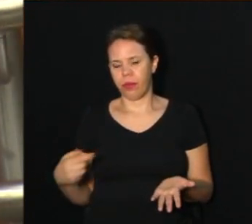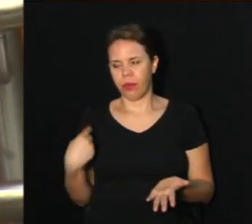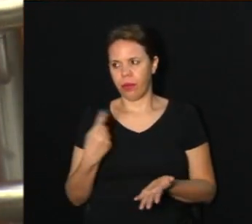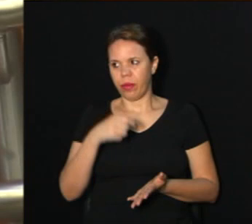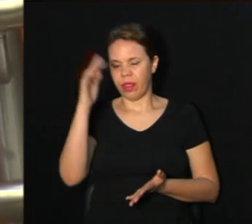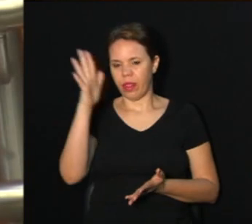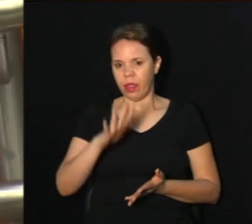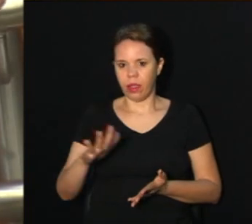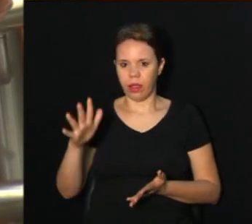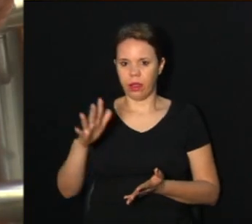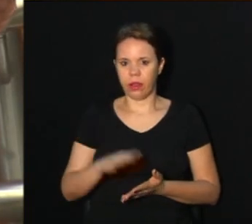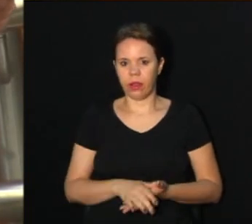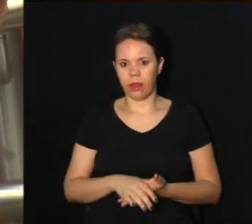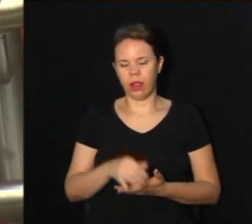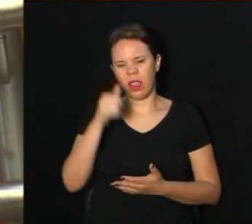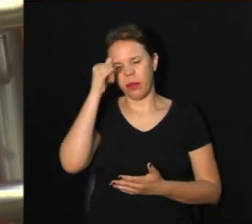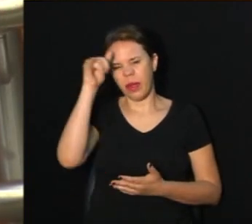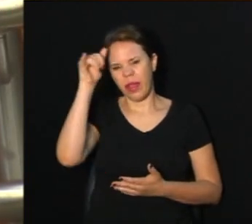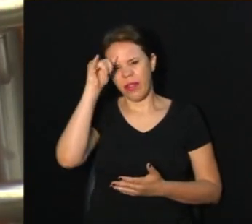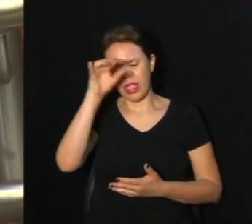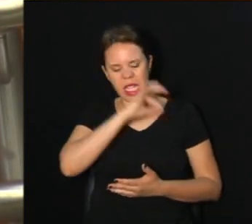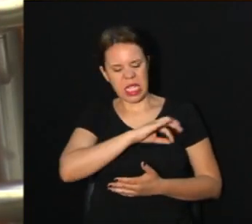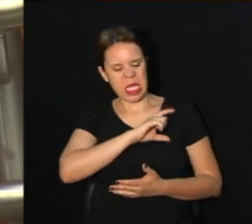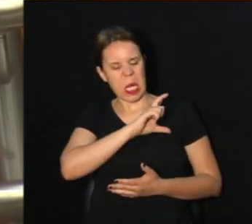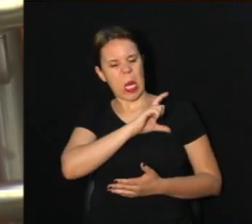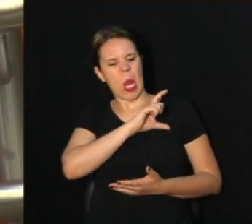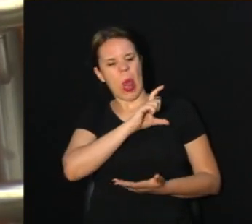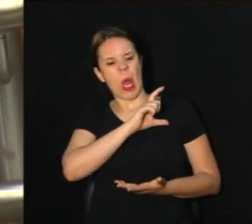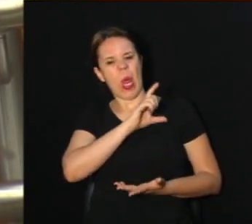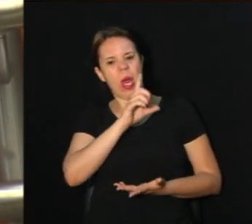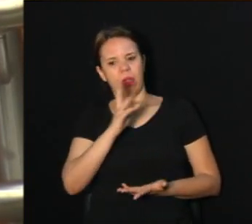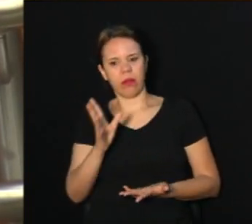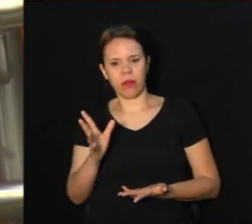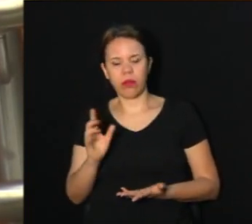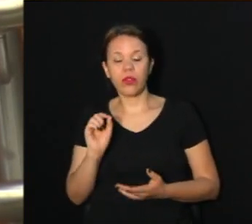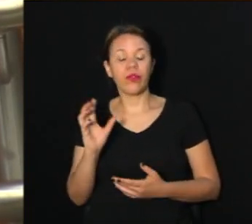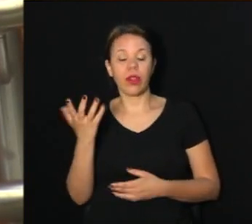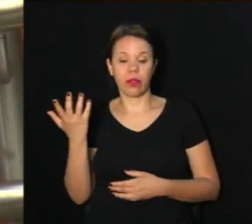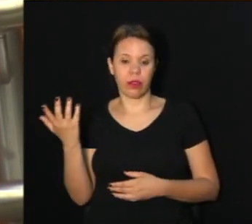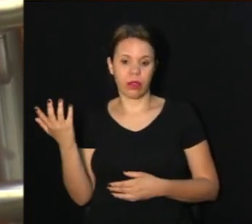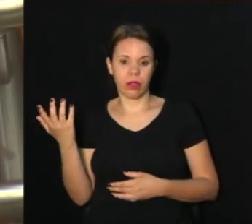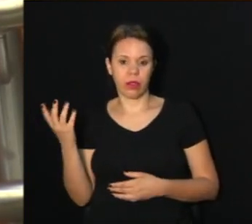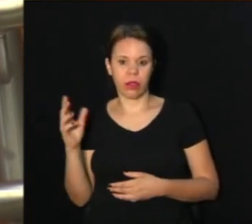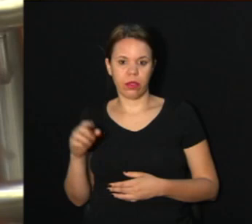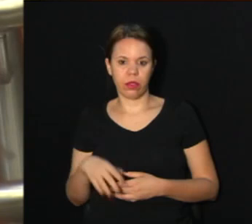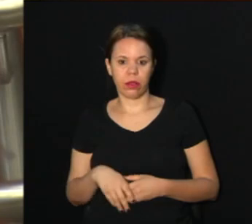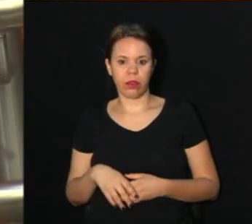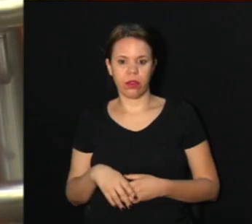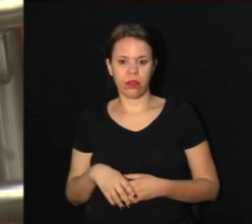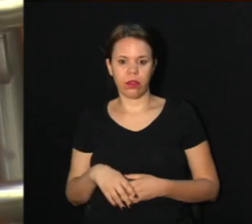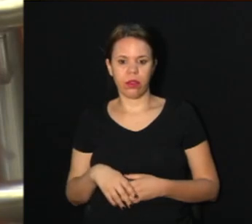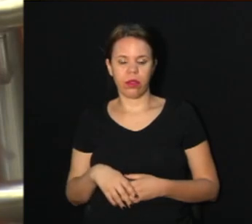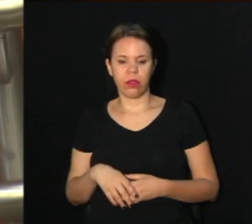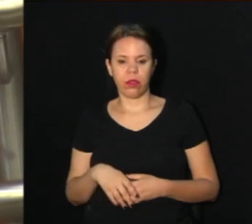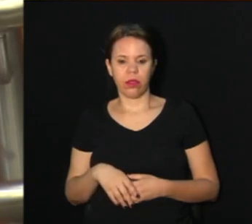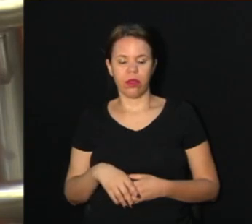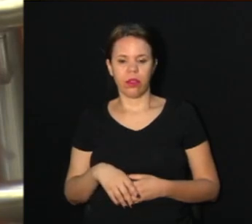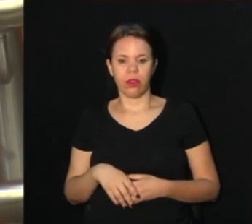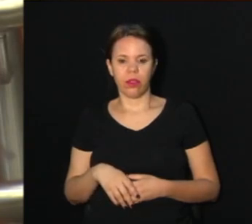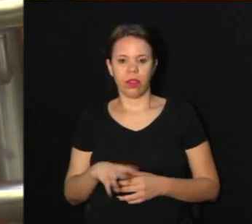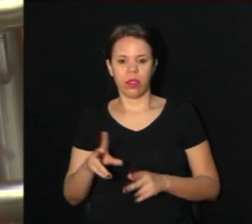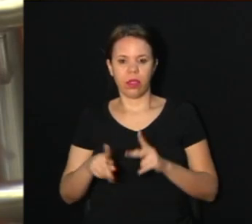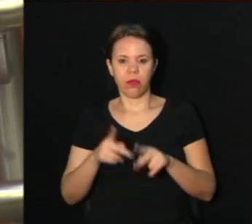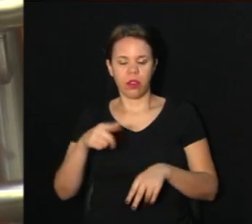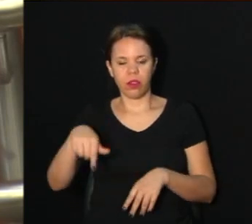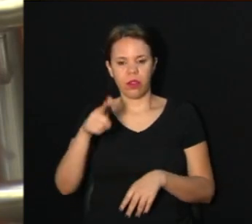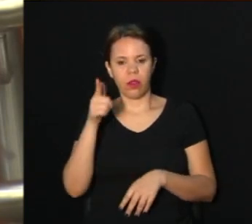nacional se combate os supersalários. E o que vai ocorrer? Todos ganhando esse enorme valor de